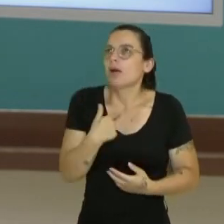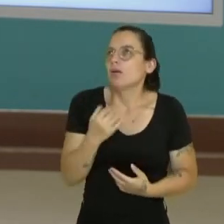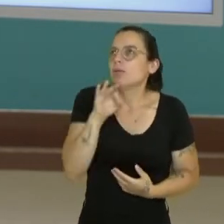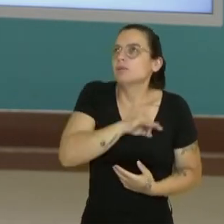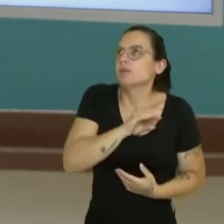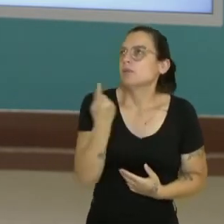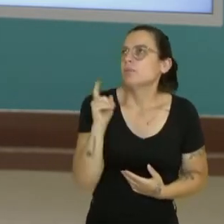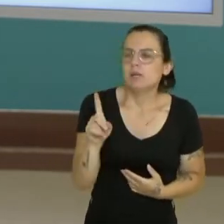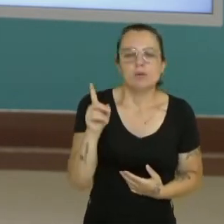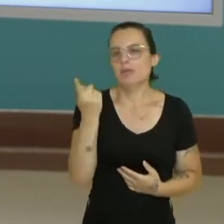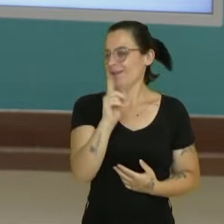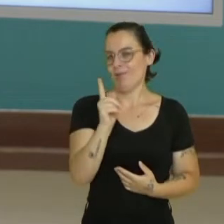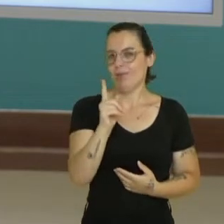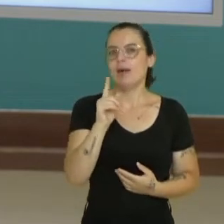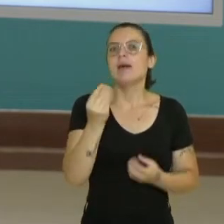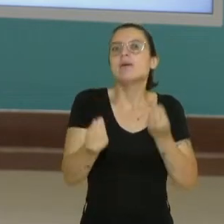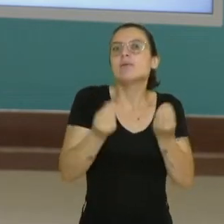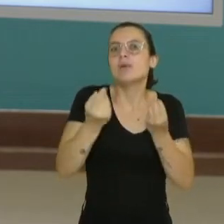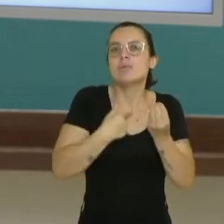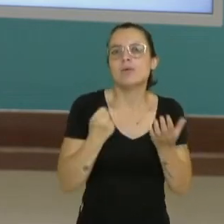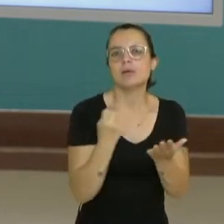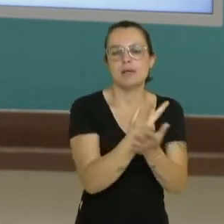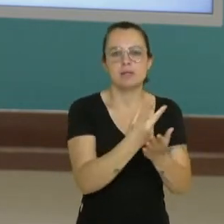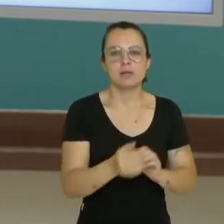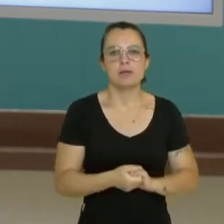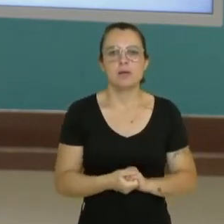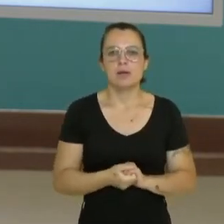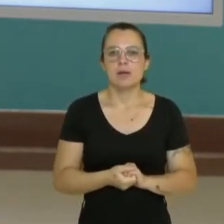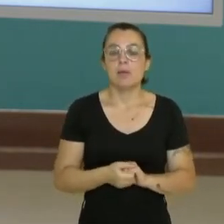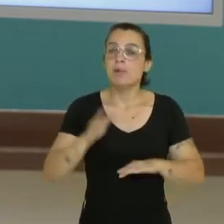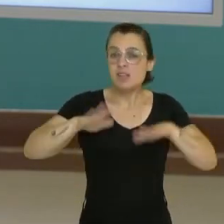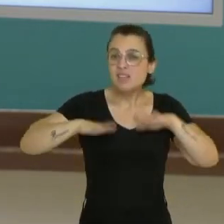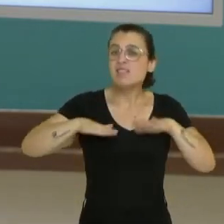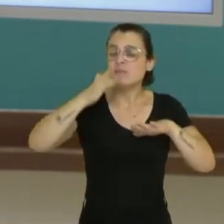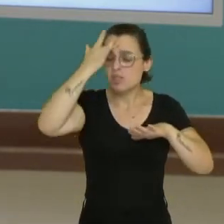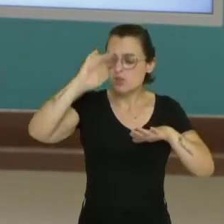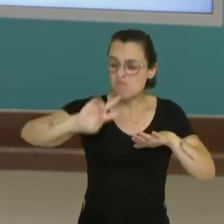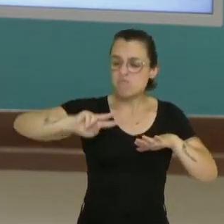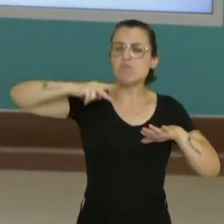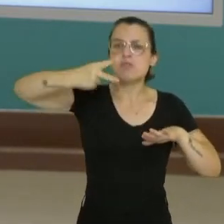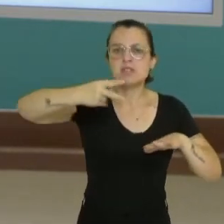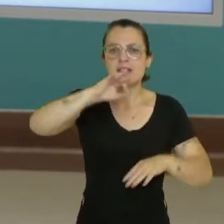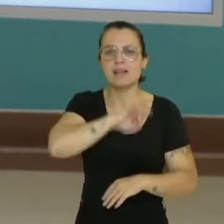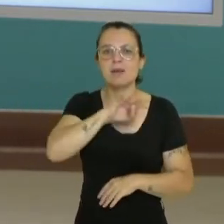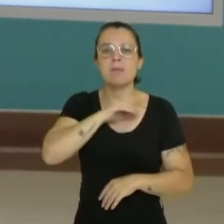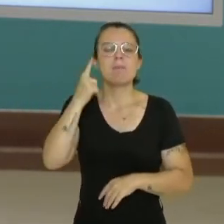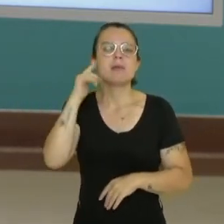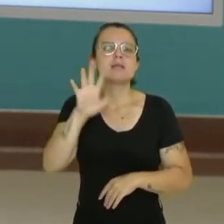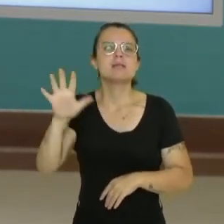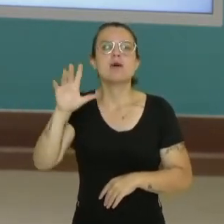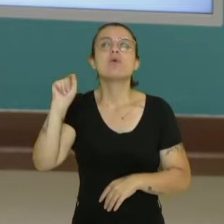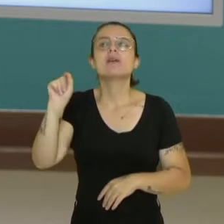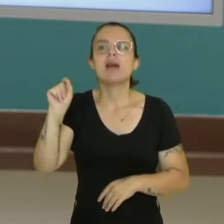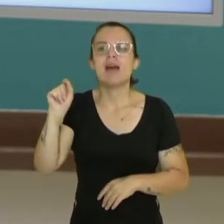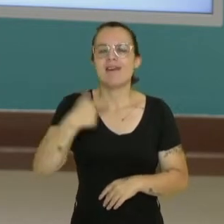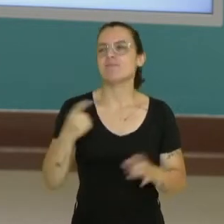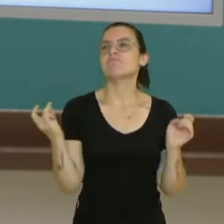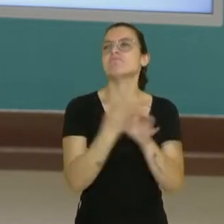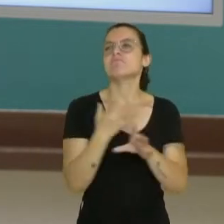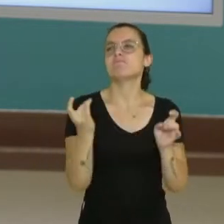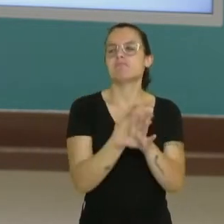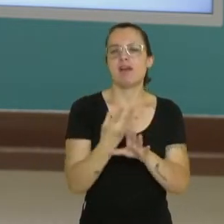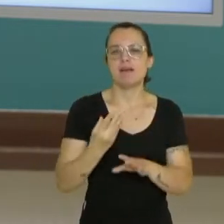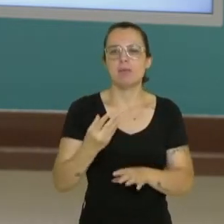como eu gasto esse dinheiro. Porque às vezes a pessoa dobra o seu salário e achando que vai resolver todos os seus